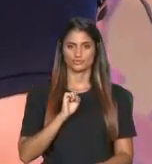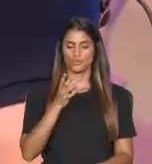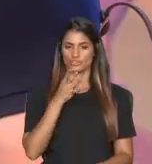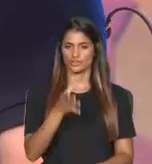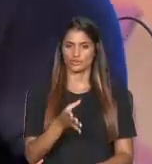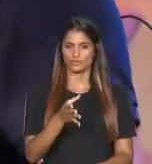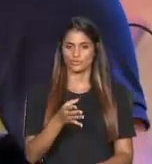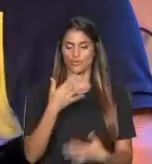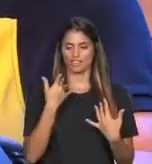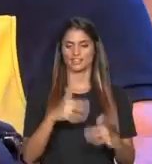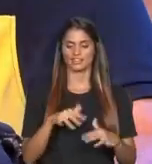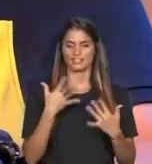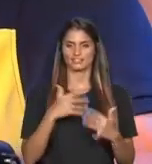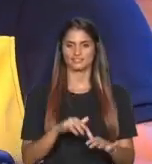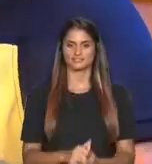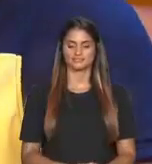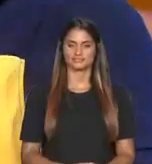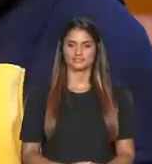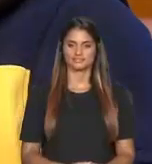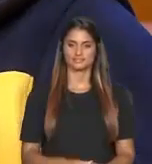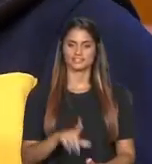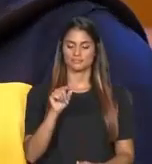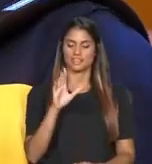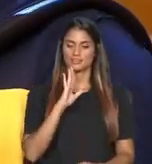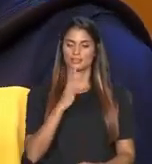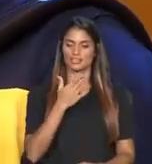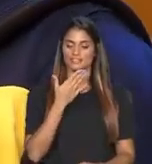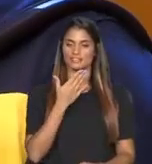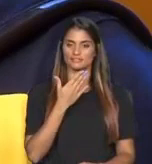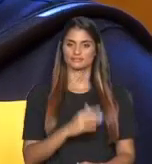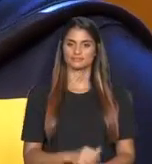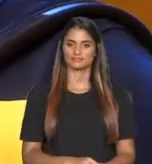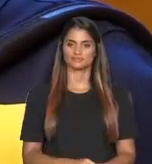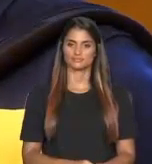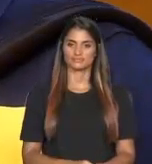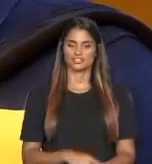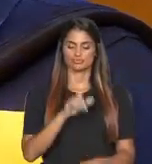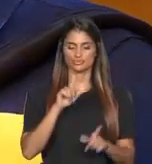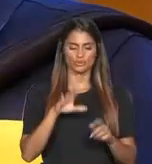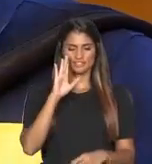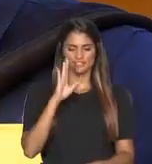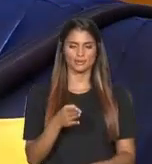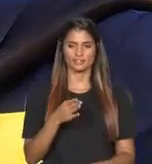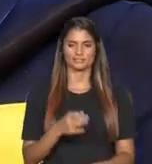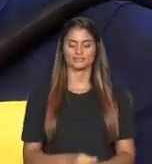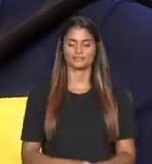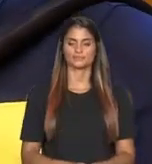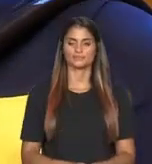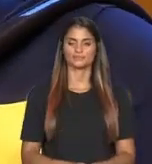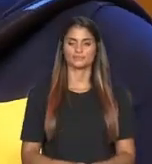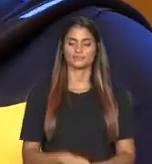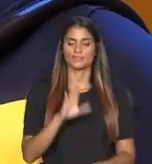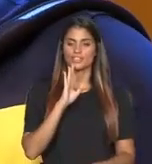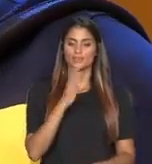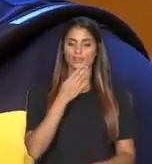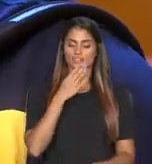com alegria. Também depende e muito de quem sabe usar mestria. Depende se